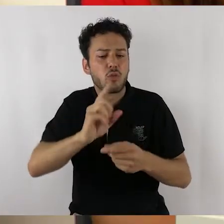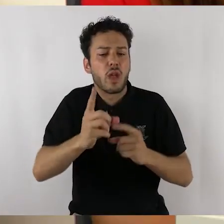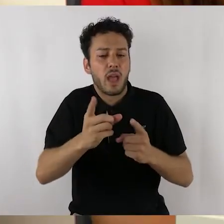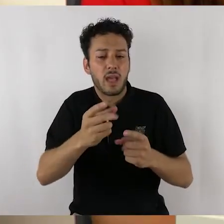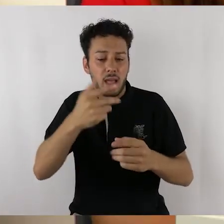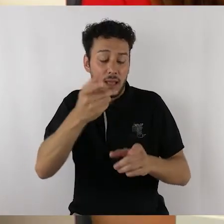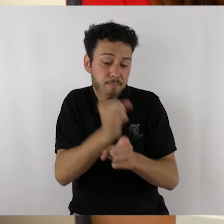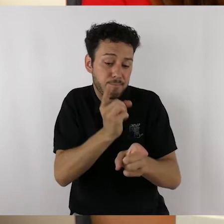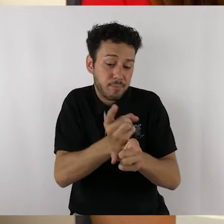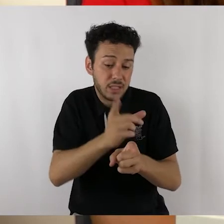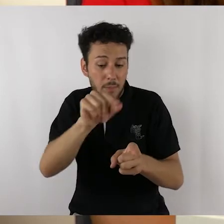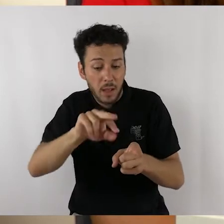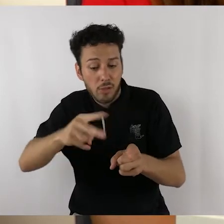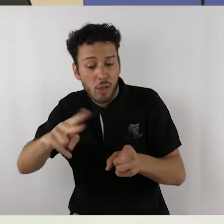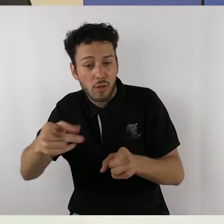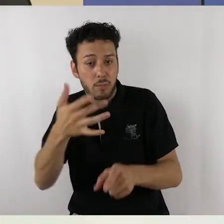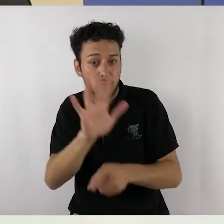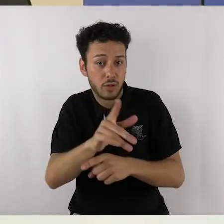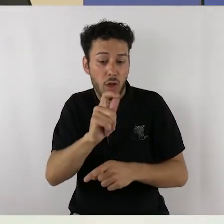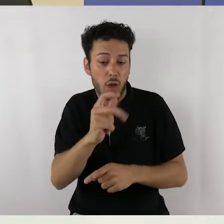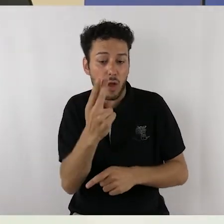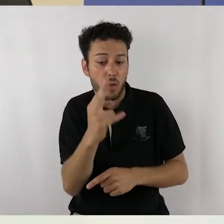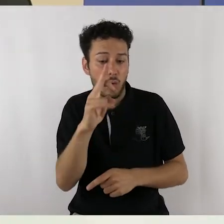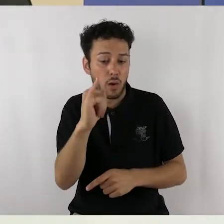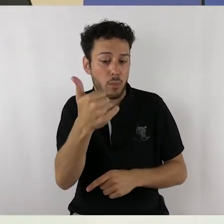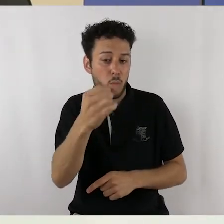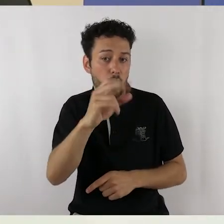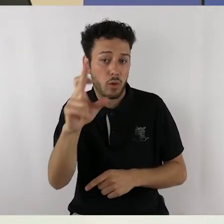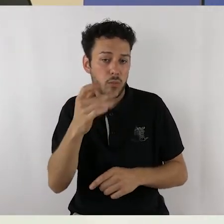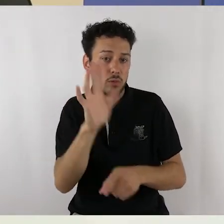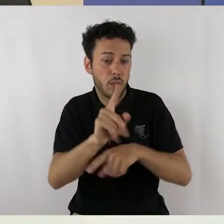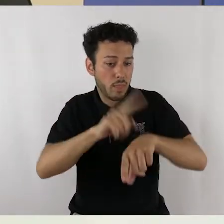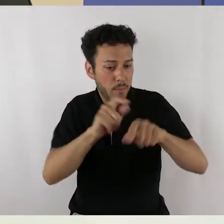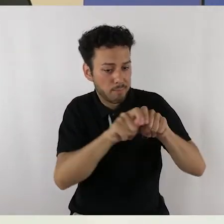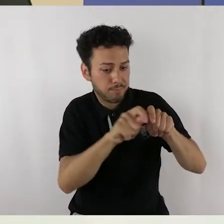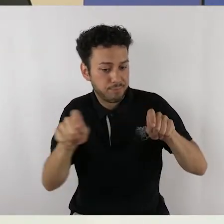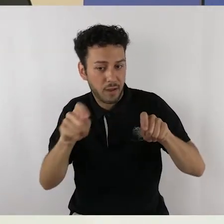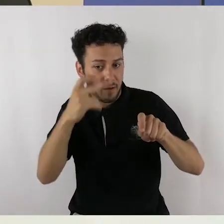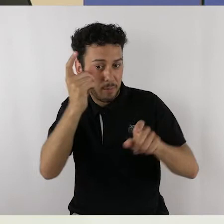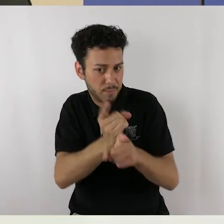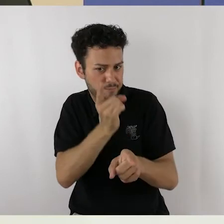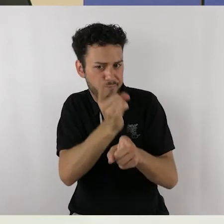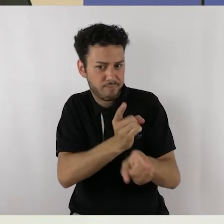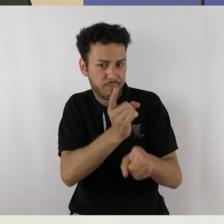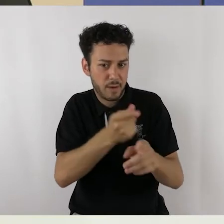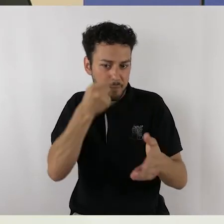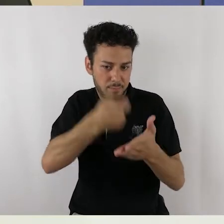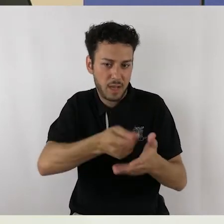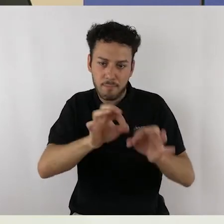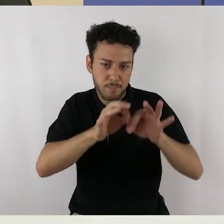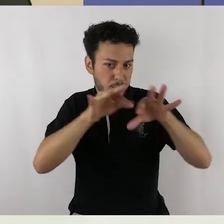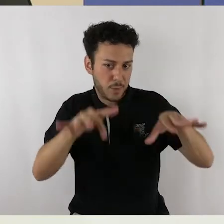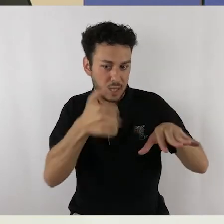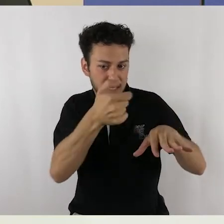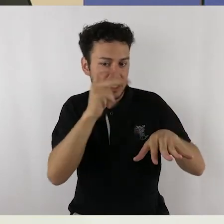misturar bastante a fixação da taxa euribor ou seja anista temos um prazo de período fixo por cinco anos 10 anos